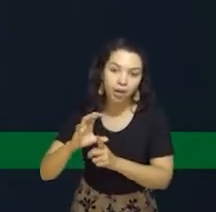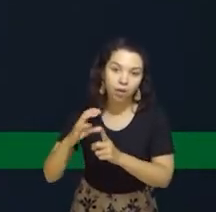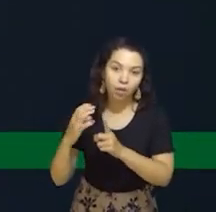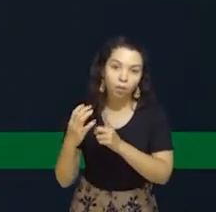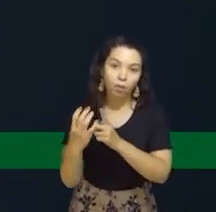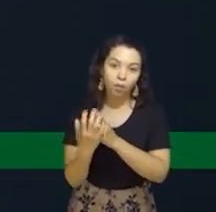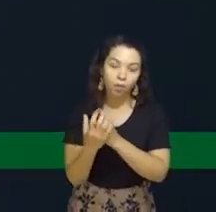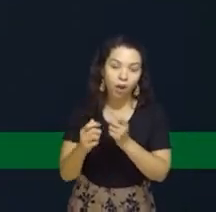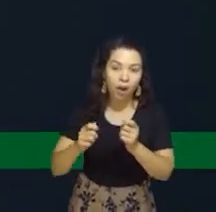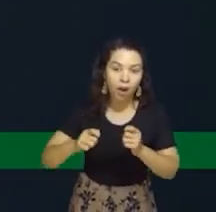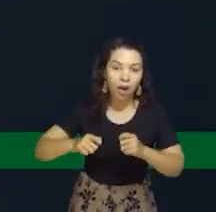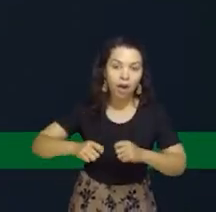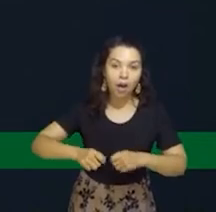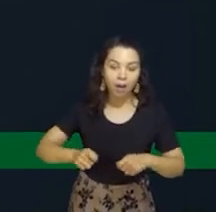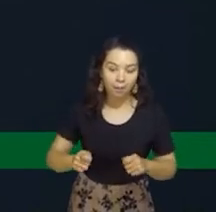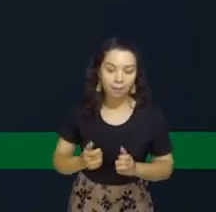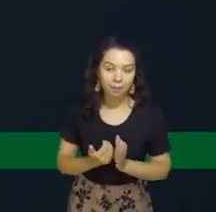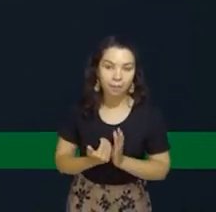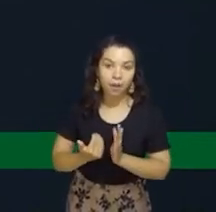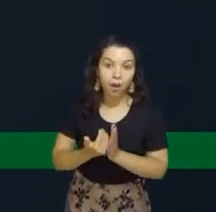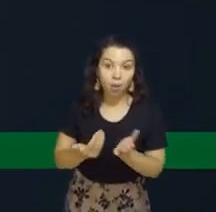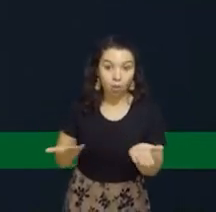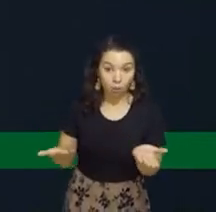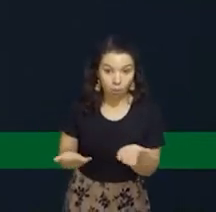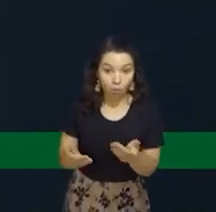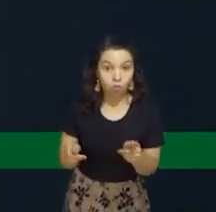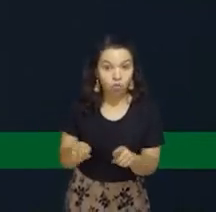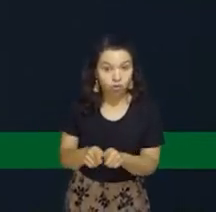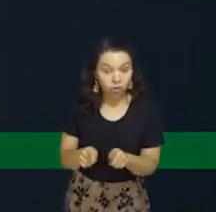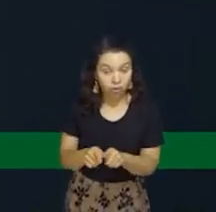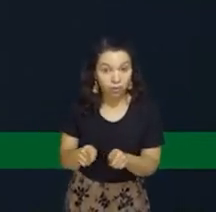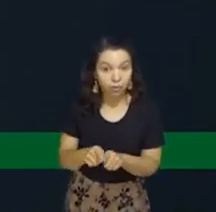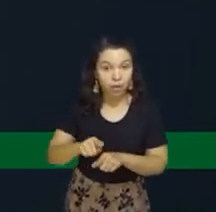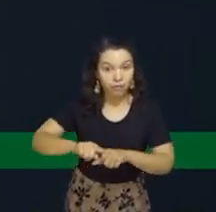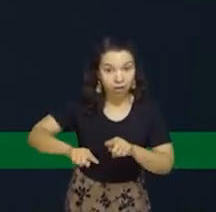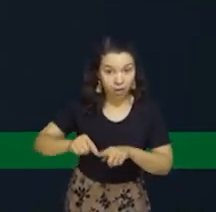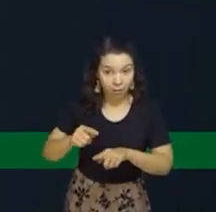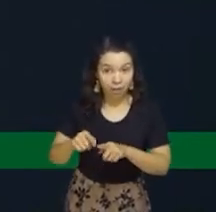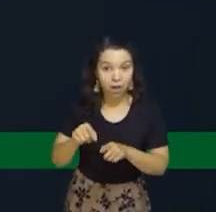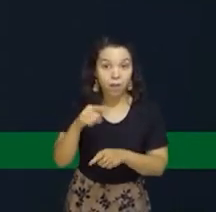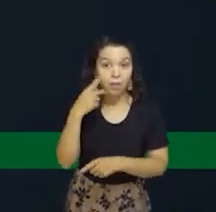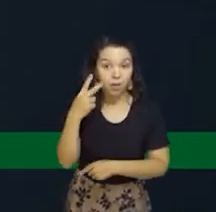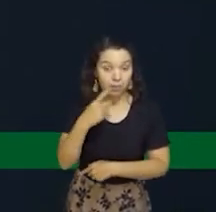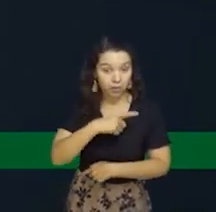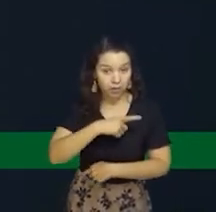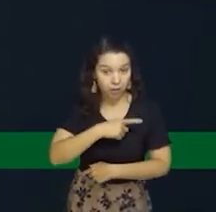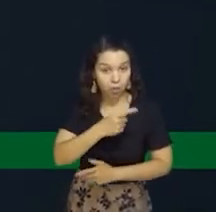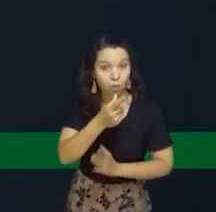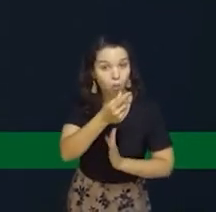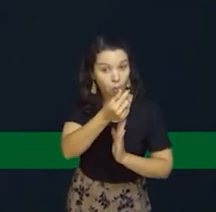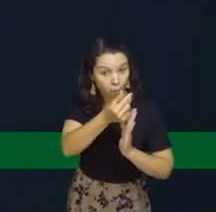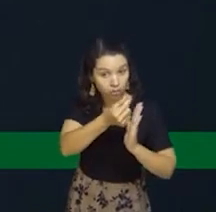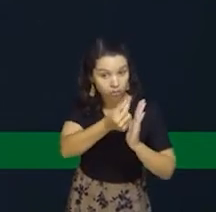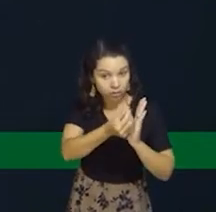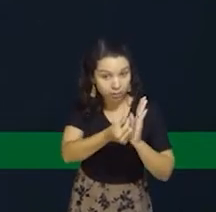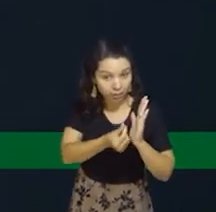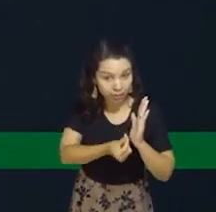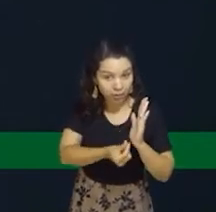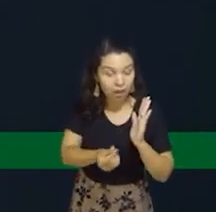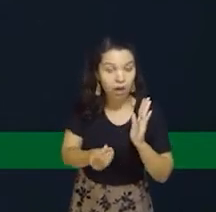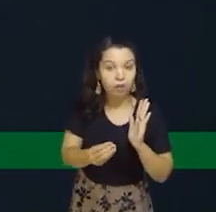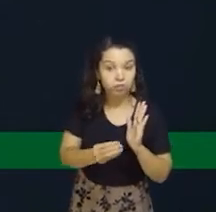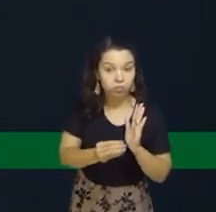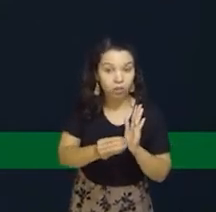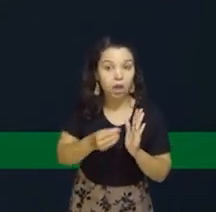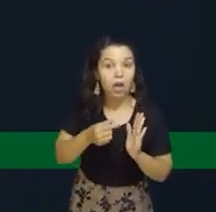condições. Hoje também a ferramenta que o parlamentar tem na questão orçamentária, ela